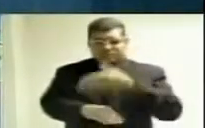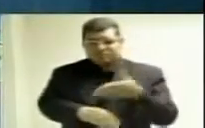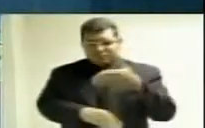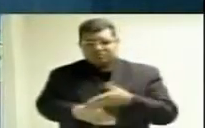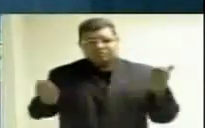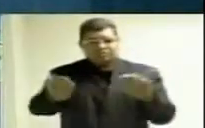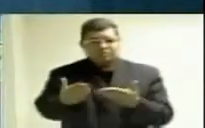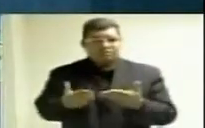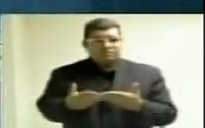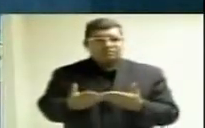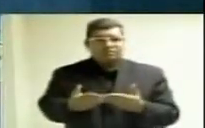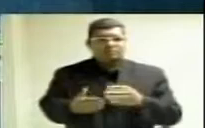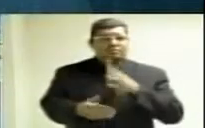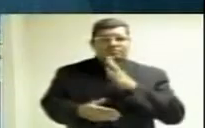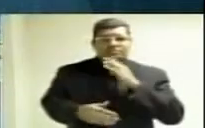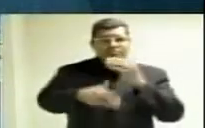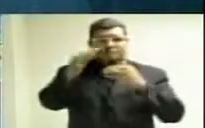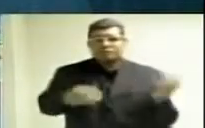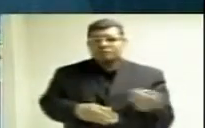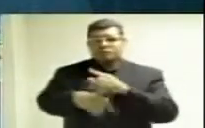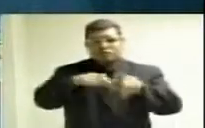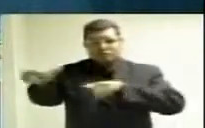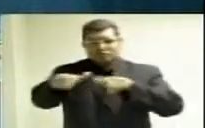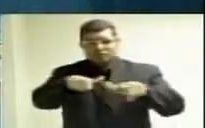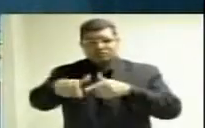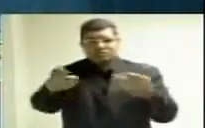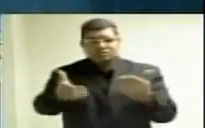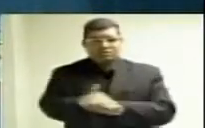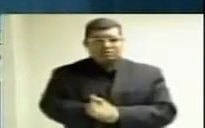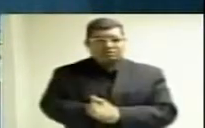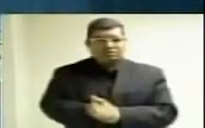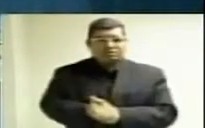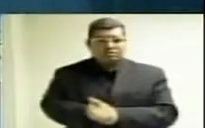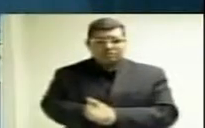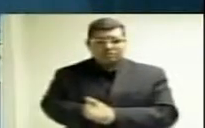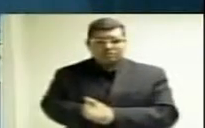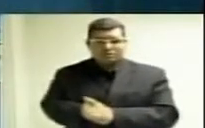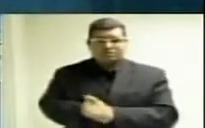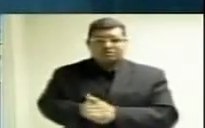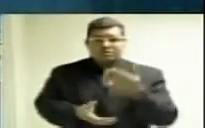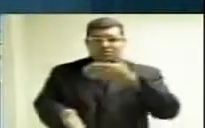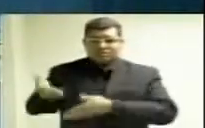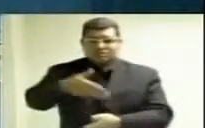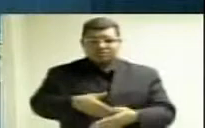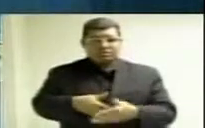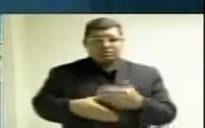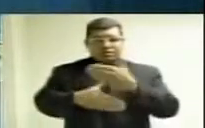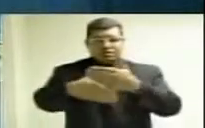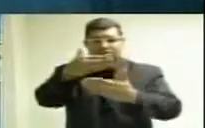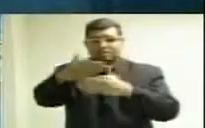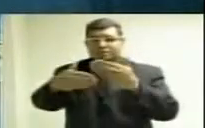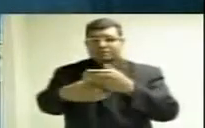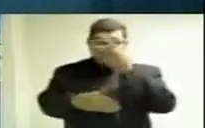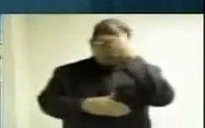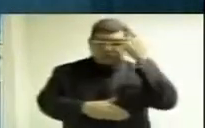investimento, sem construção de novas unidades prisionais, sem recuperação da estrutura